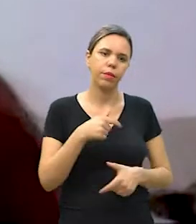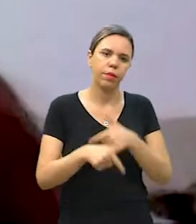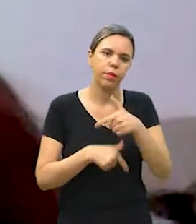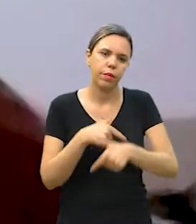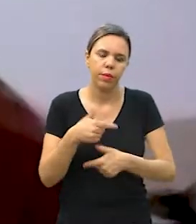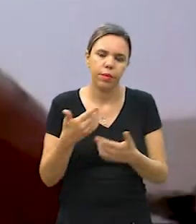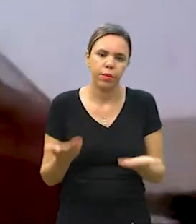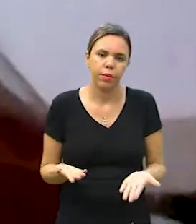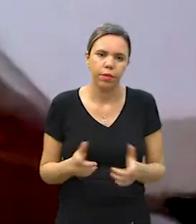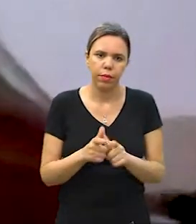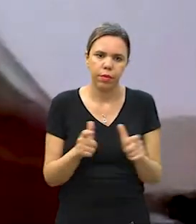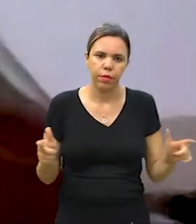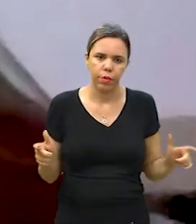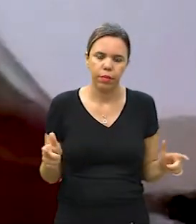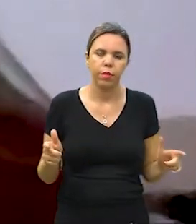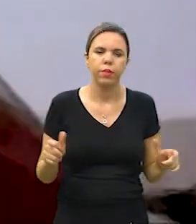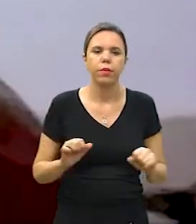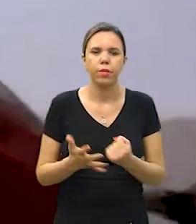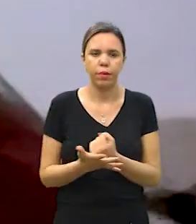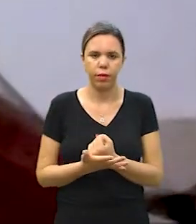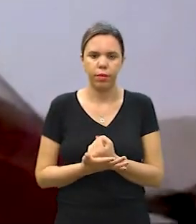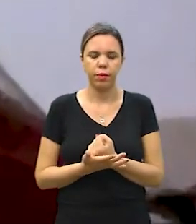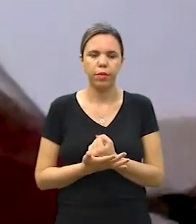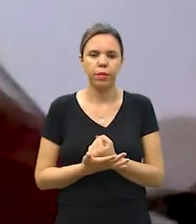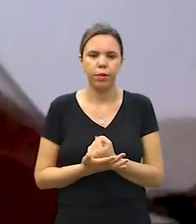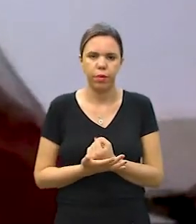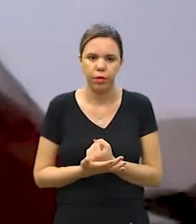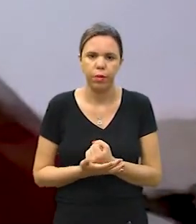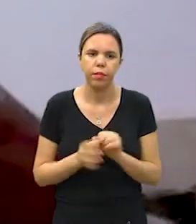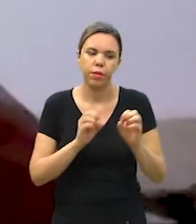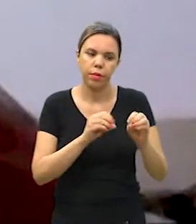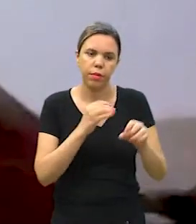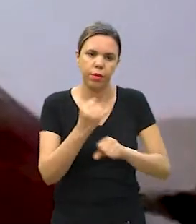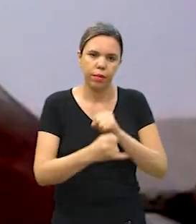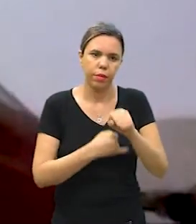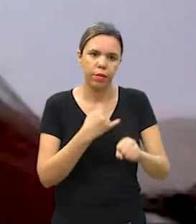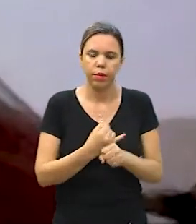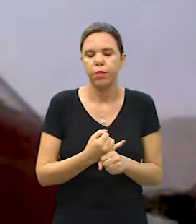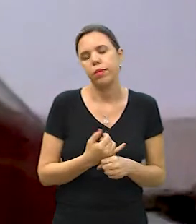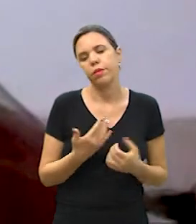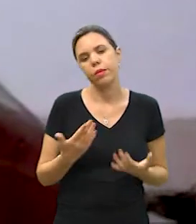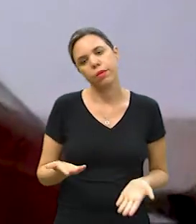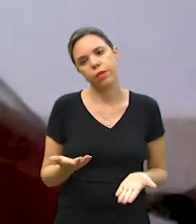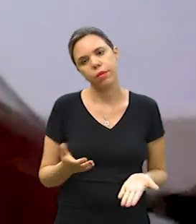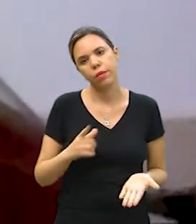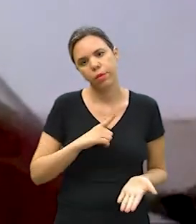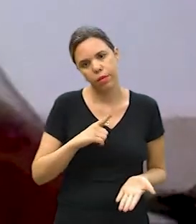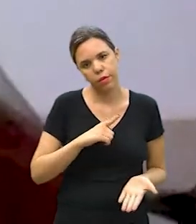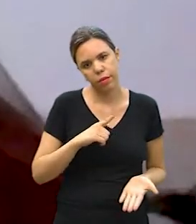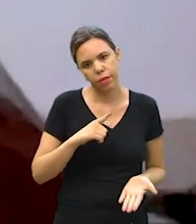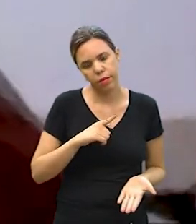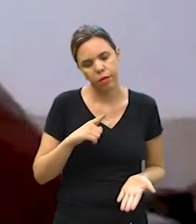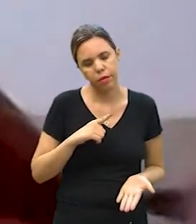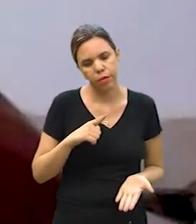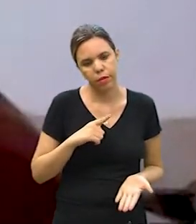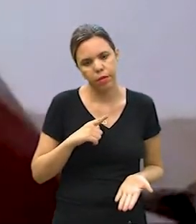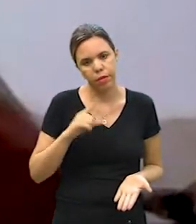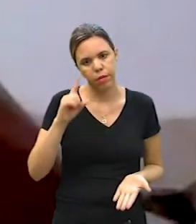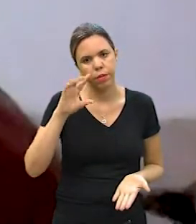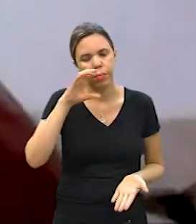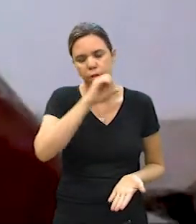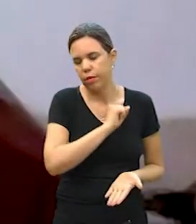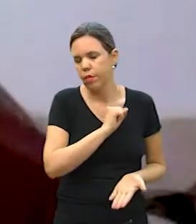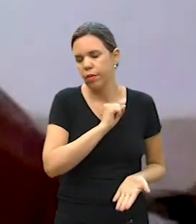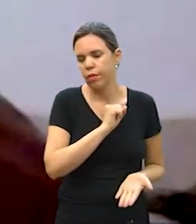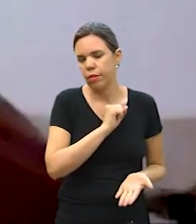seu trabalho, aumentou com a pandemia e com esse ensino remoto, né? Então, nós tivemos aí de um dia